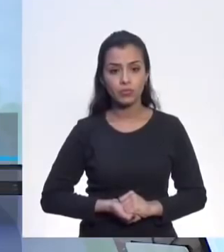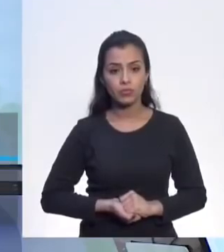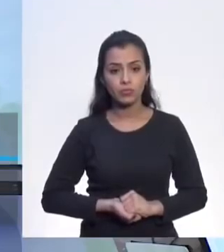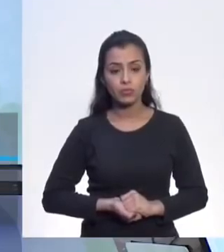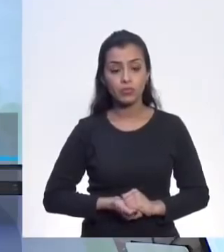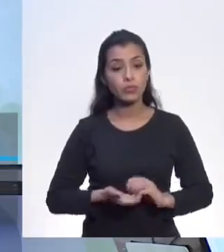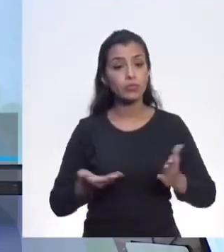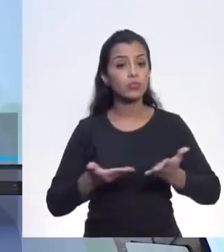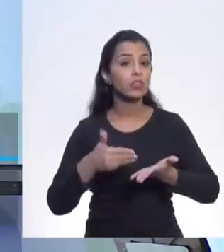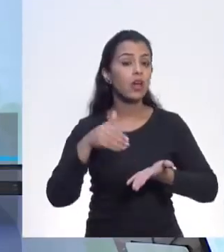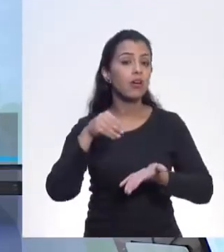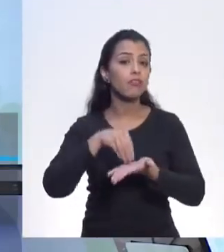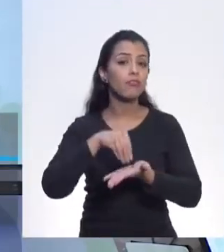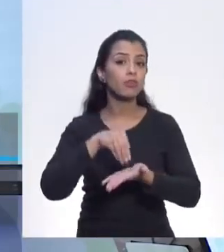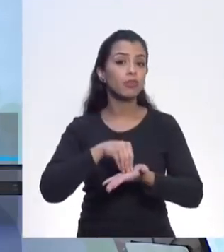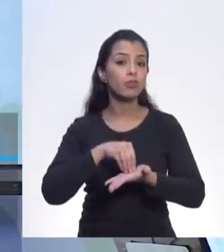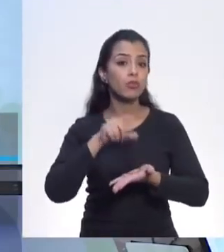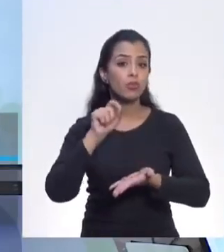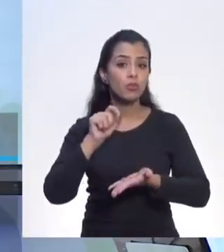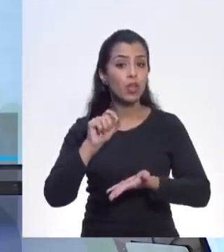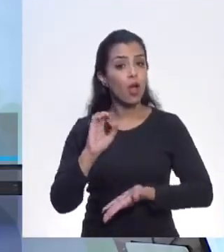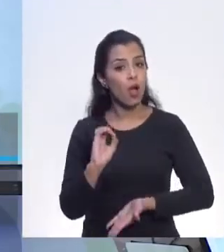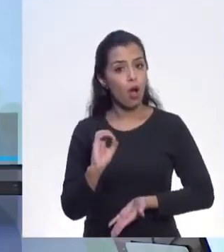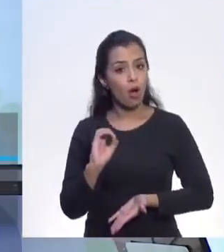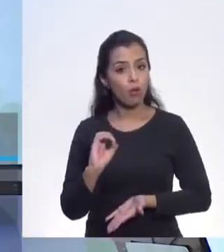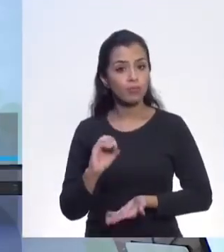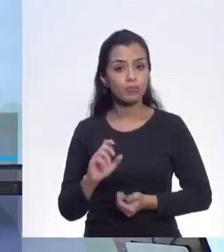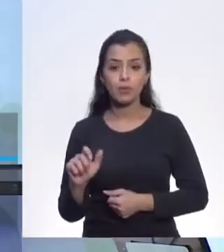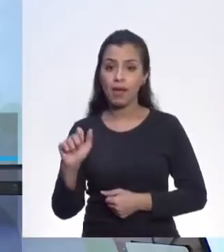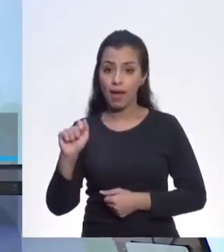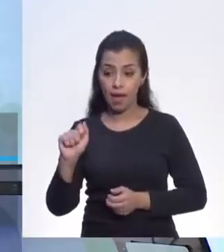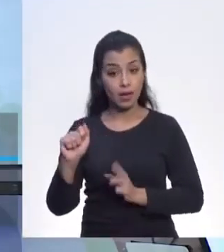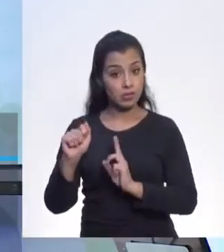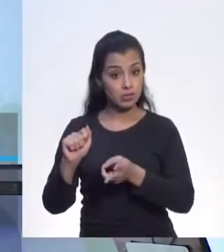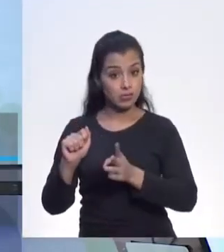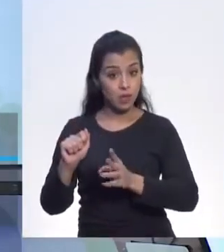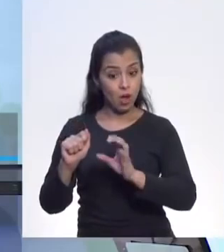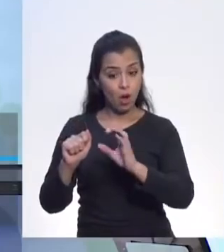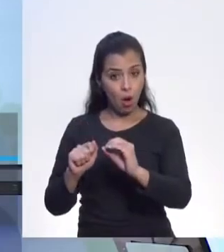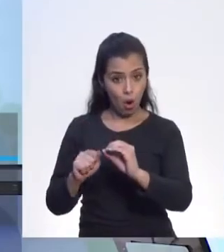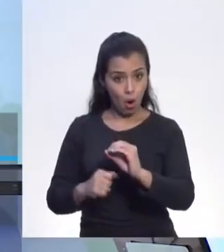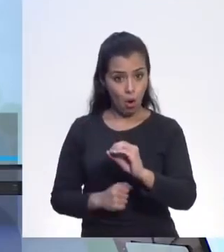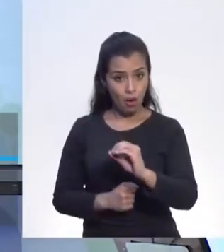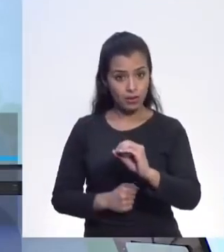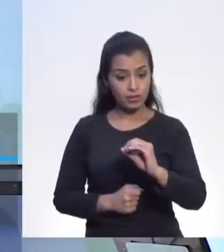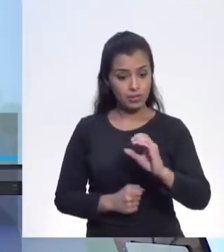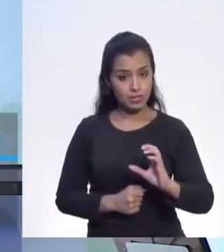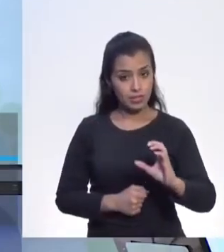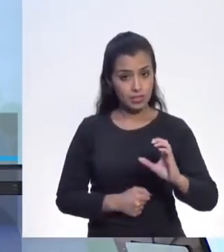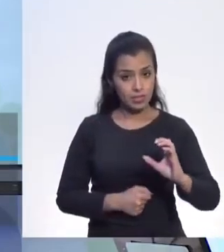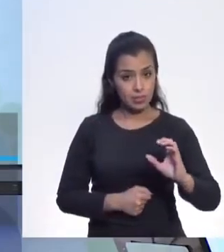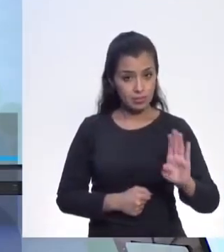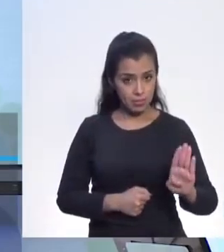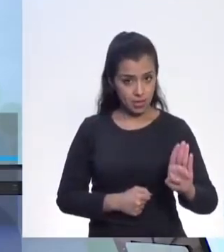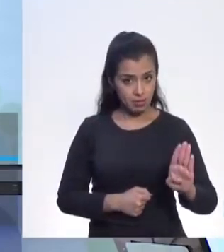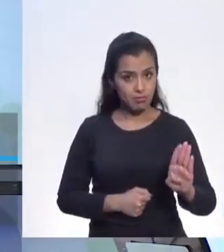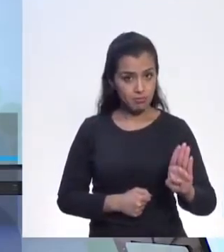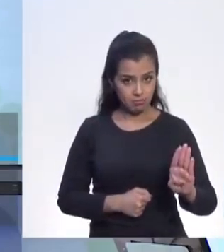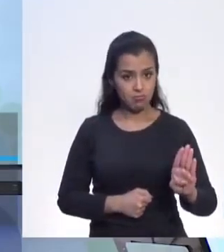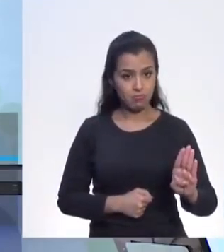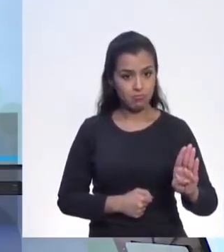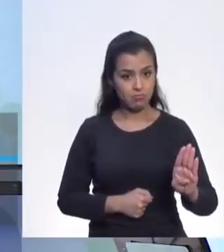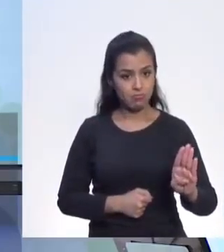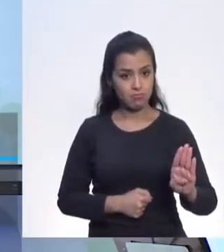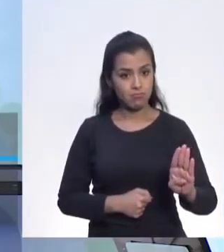posição, só falta colocar a letra O. Então, A, O, C, B.